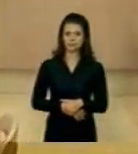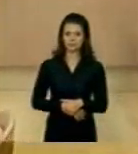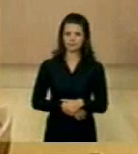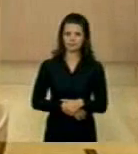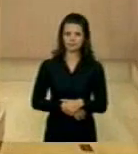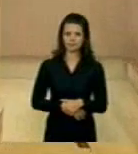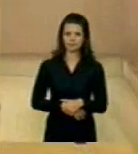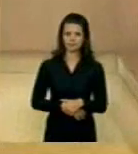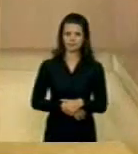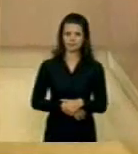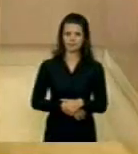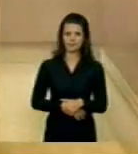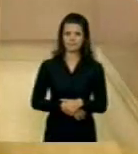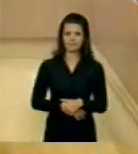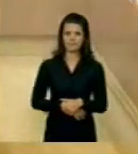concordando com a